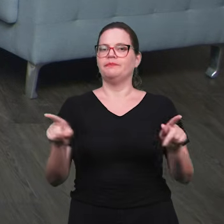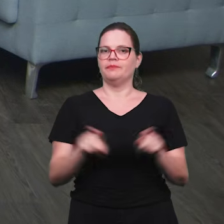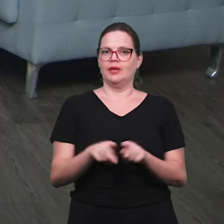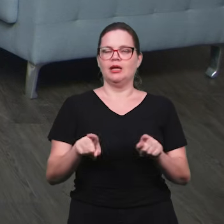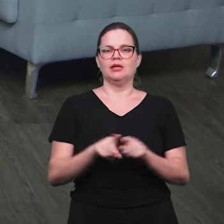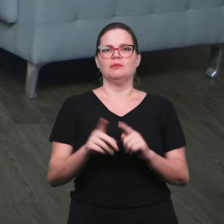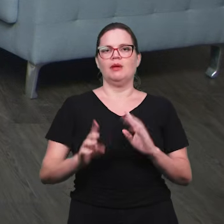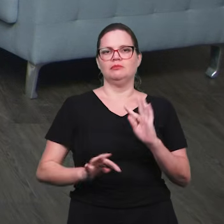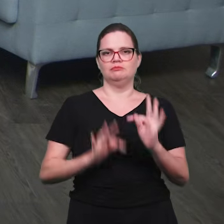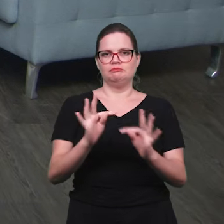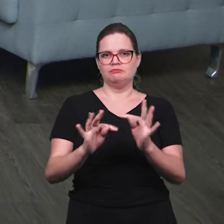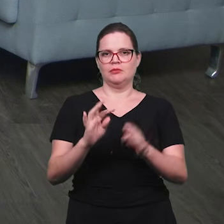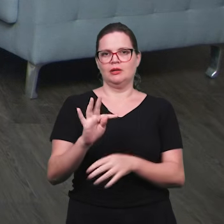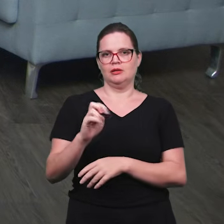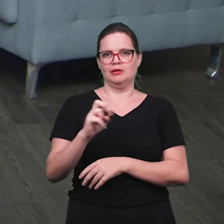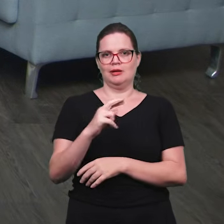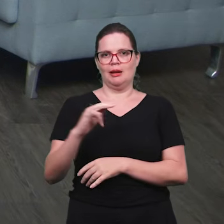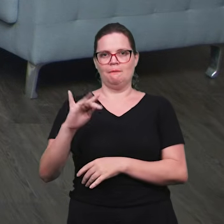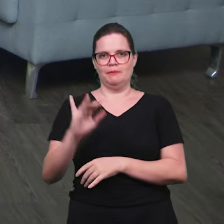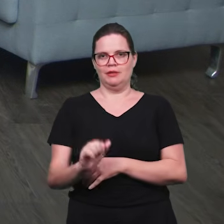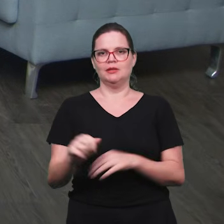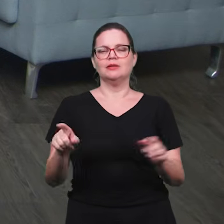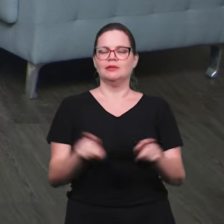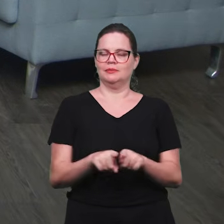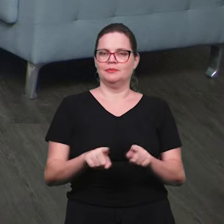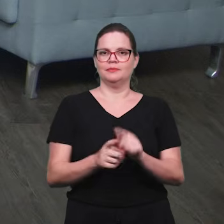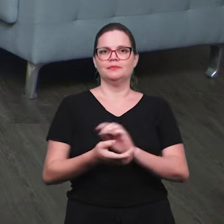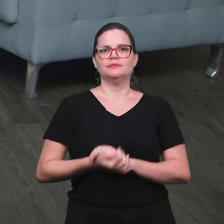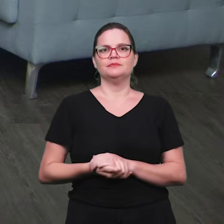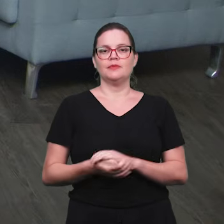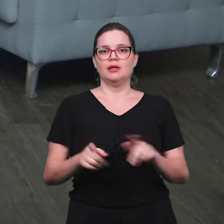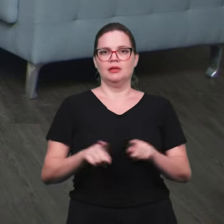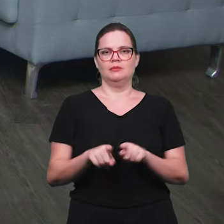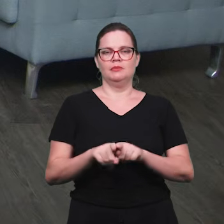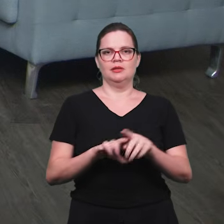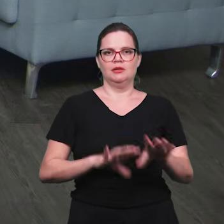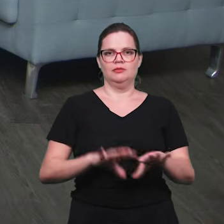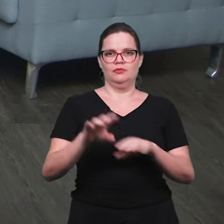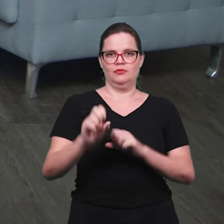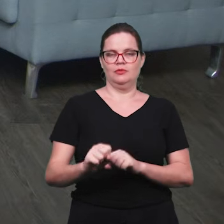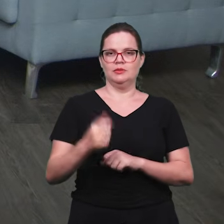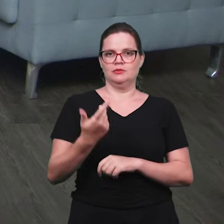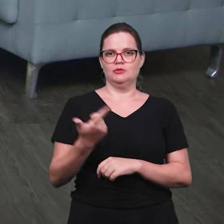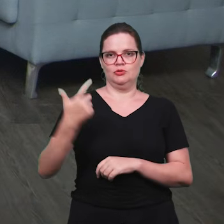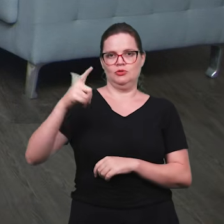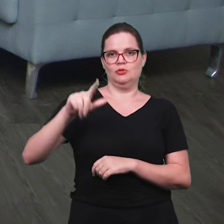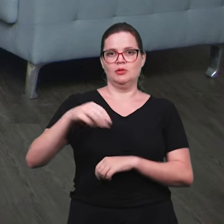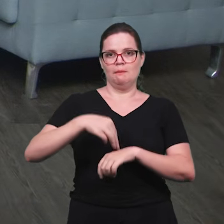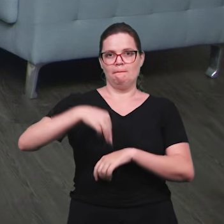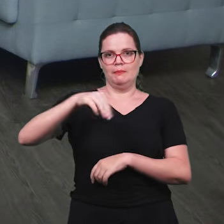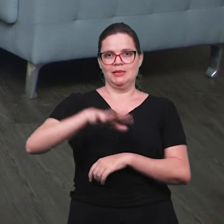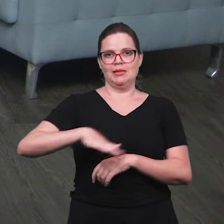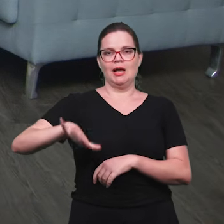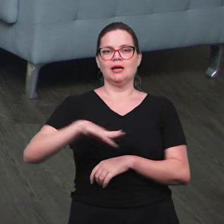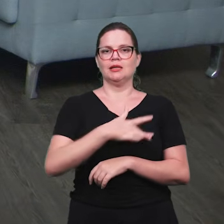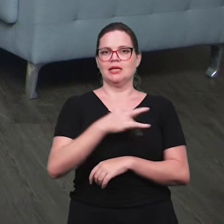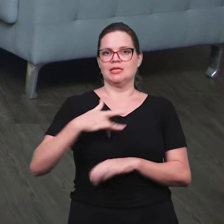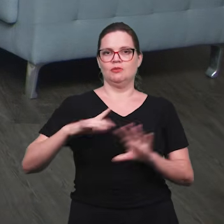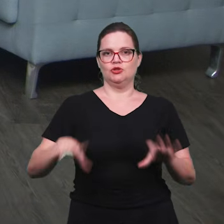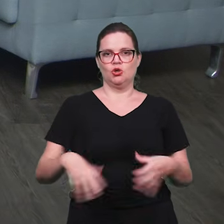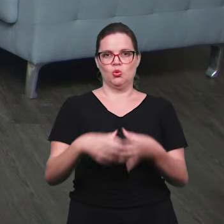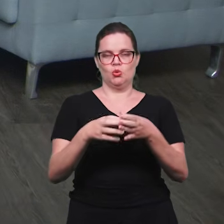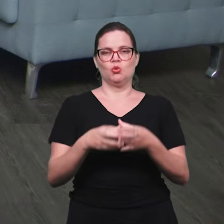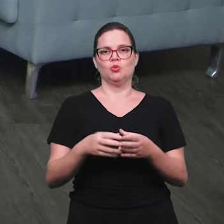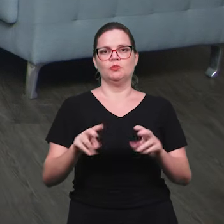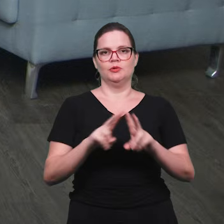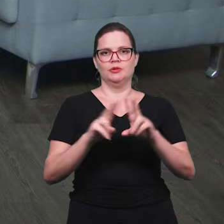pela EMESCAM. Além disso, mais uma pós-graduação em nefrologia pela São Camilo e também mestre em saúde coletiva pelo